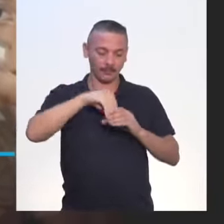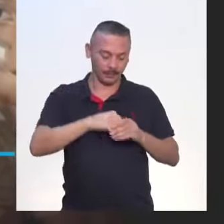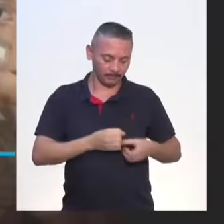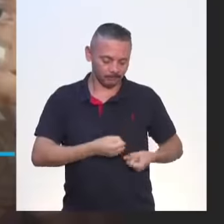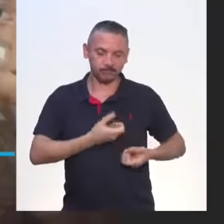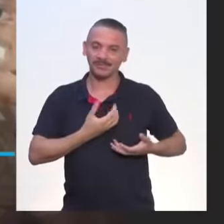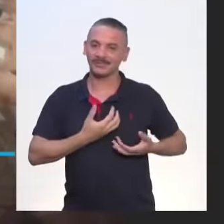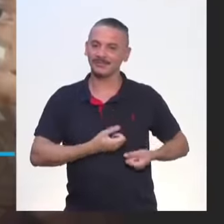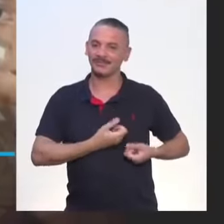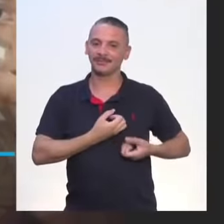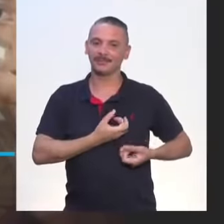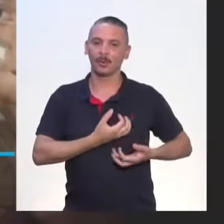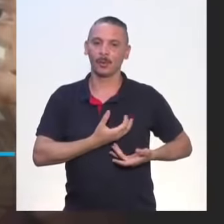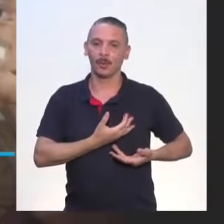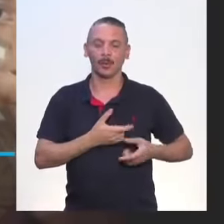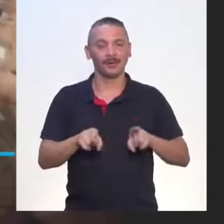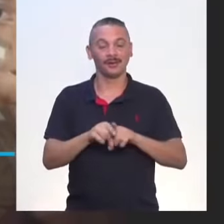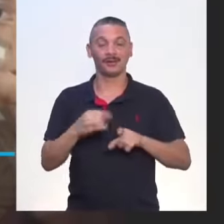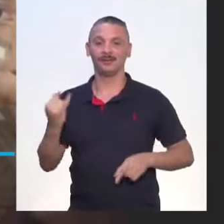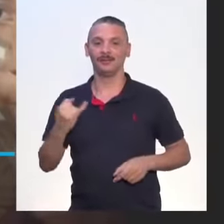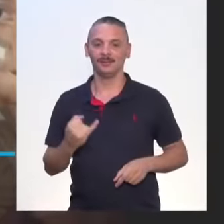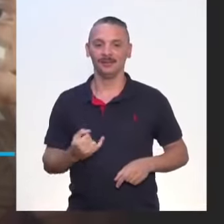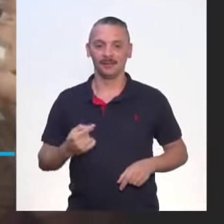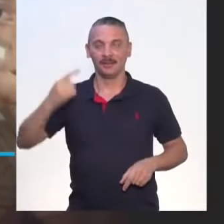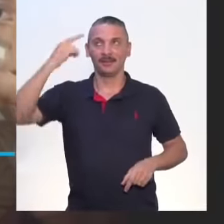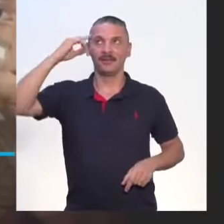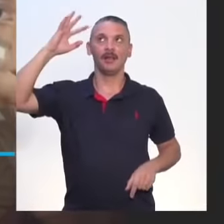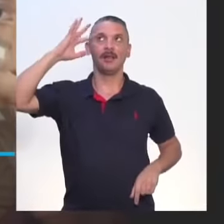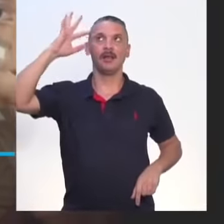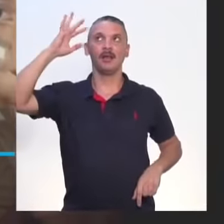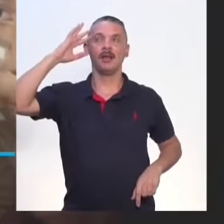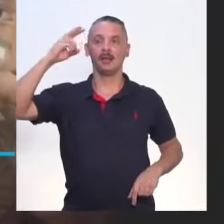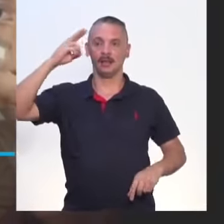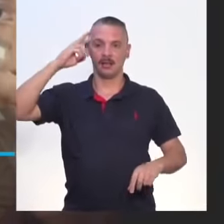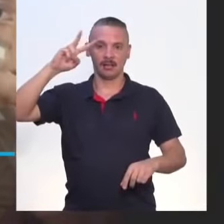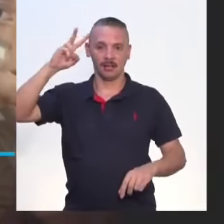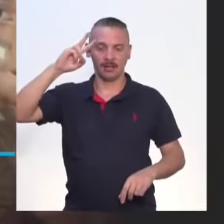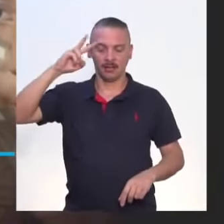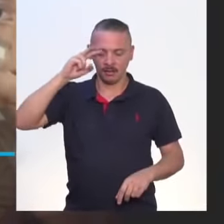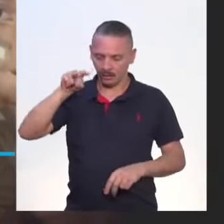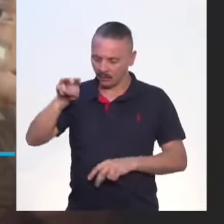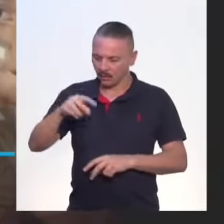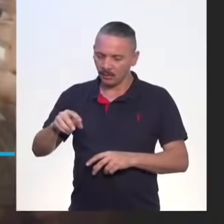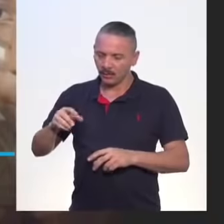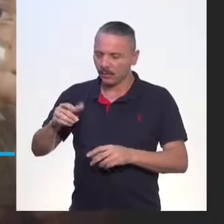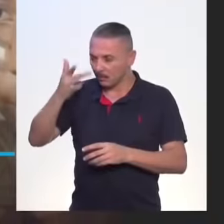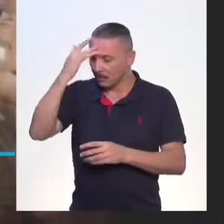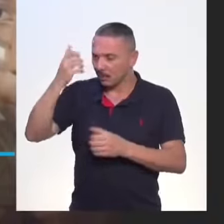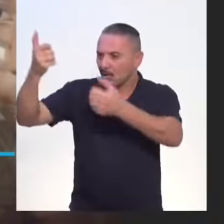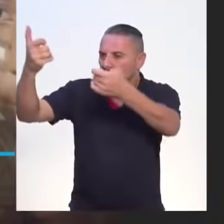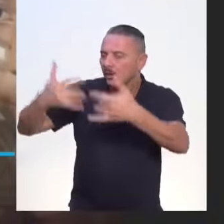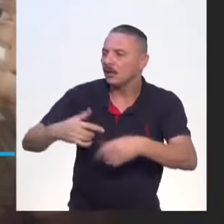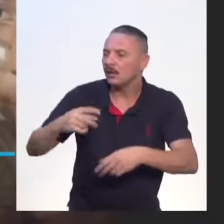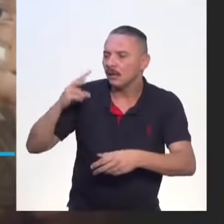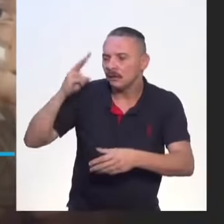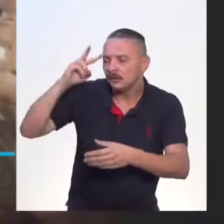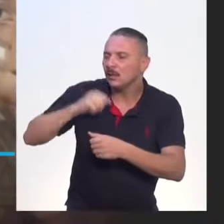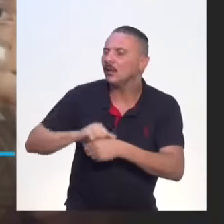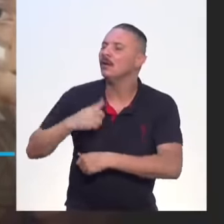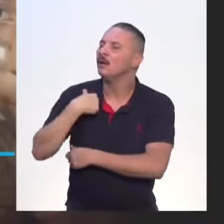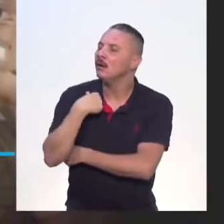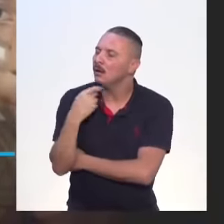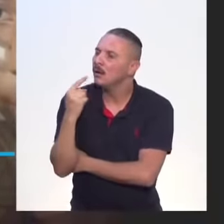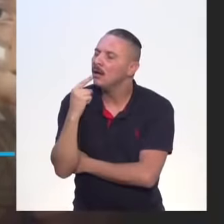permitir essas histórias saiam da cabeça, que a cabeça é meio dura, né? Cabeça dura, meio cabeçuda, ela